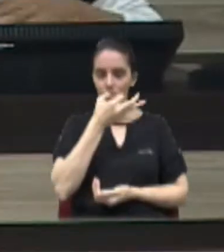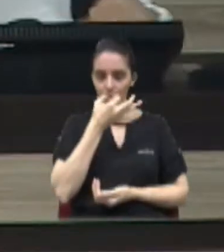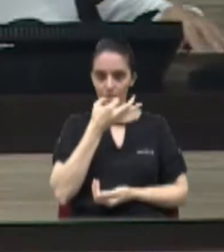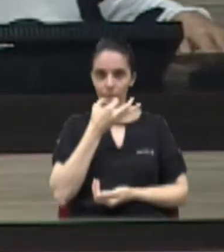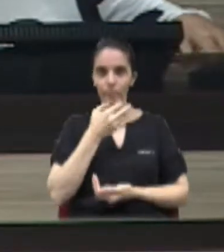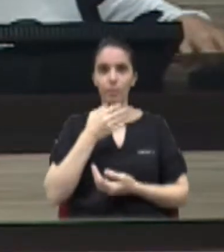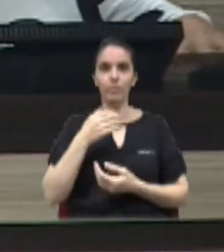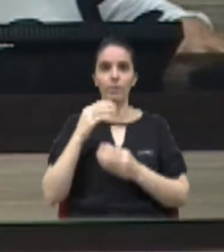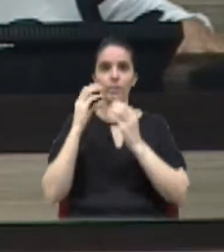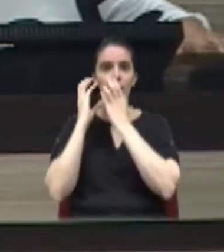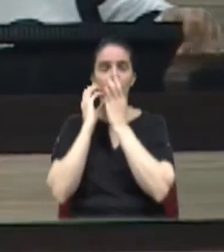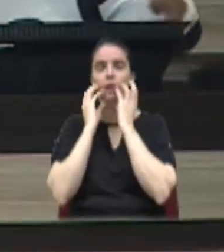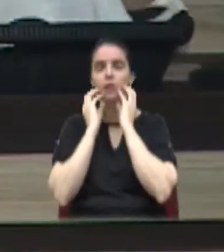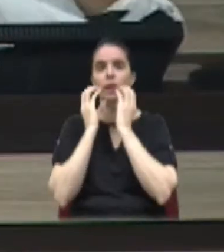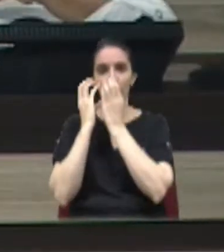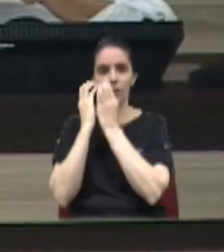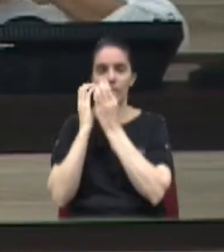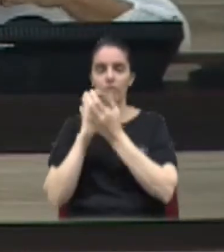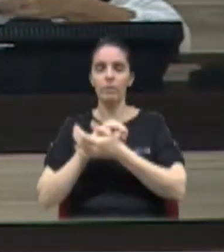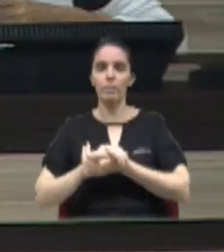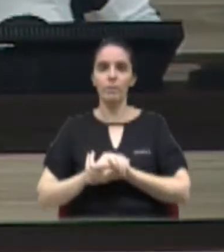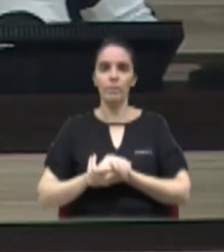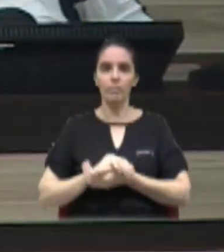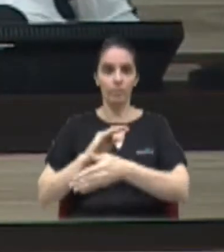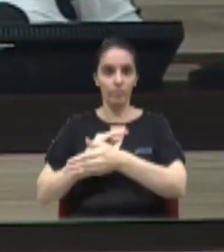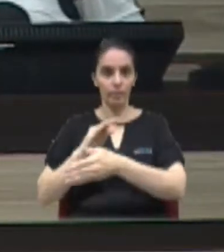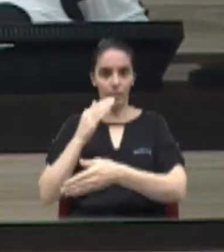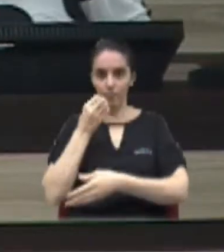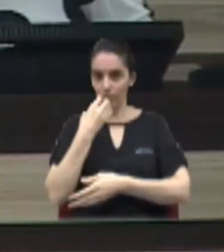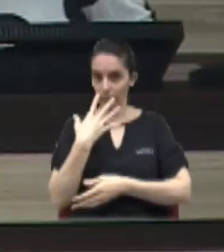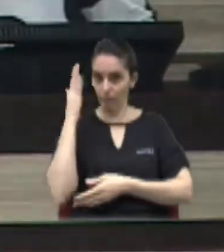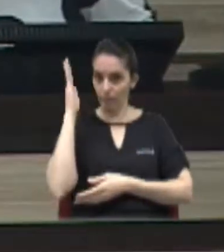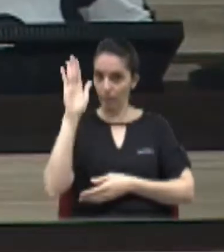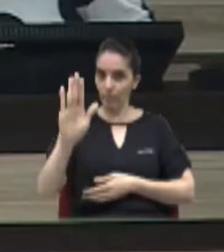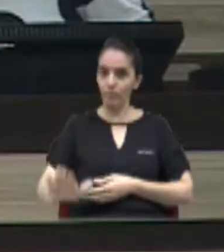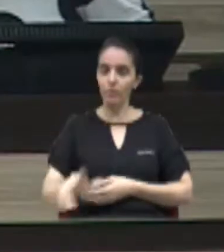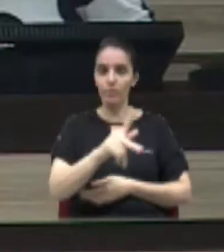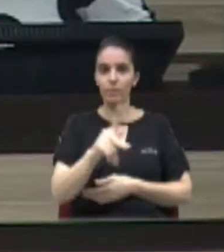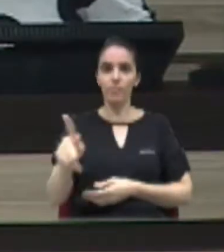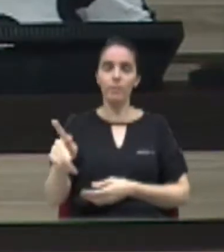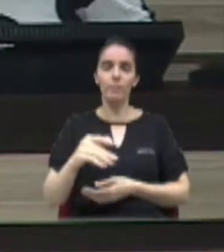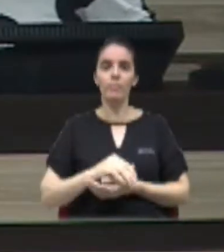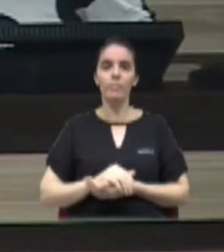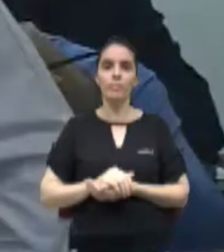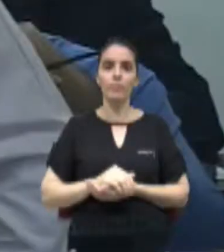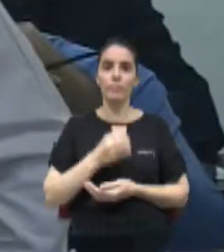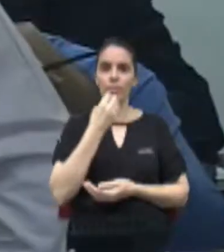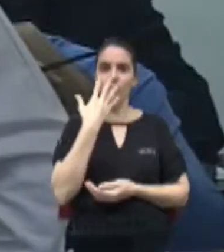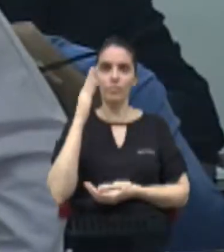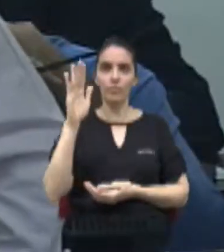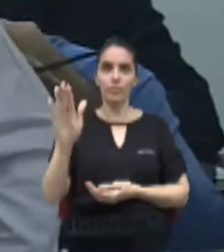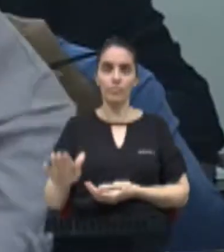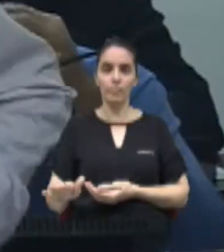Mir do Lanche. Boa tarde, nobre presidente. Boa tarde, meus amigos. Pessoal que nos ouve pela Rádio